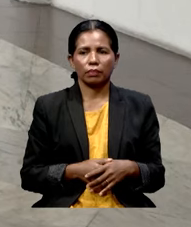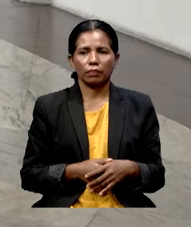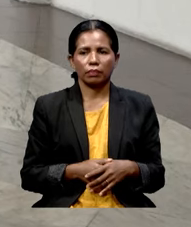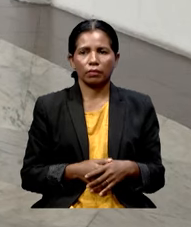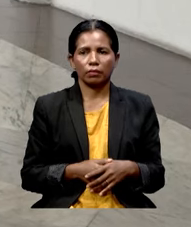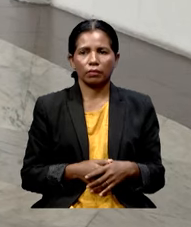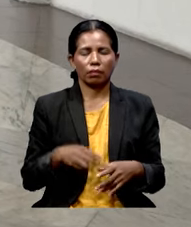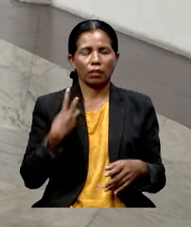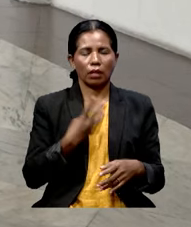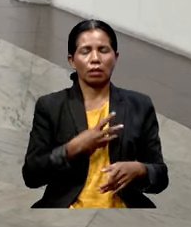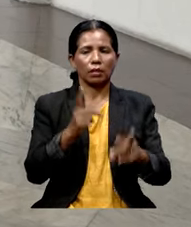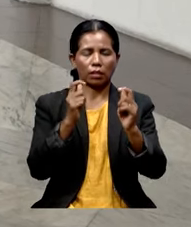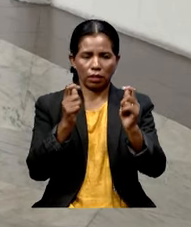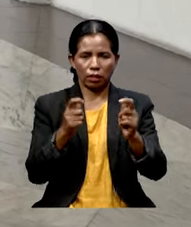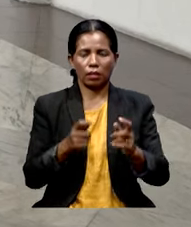Ami tenta